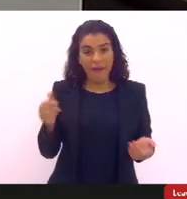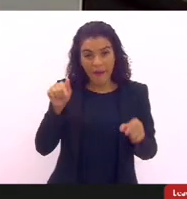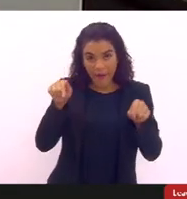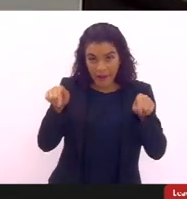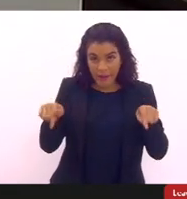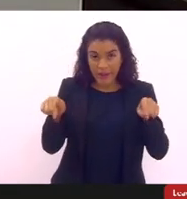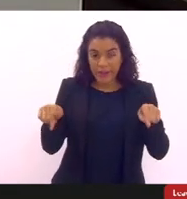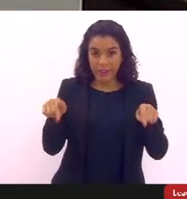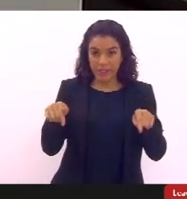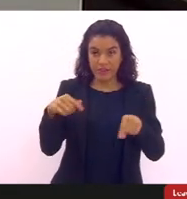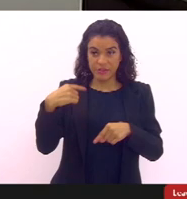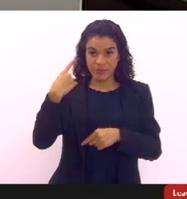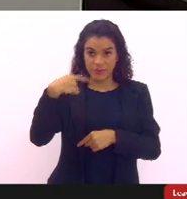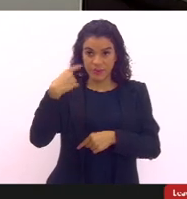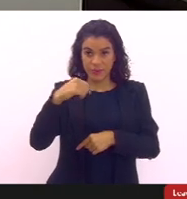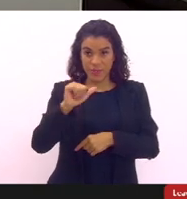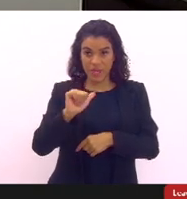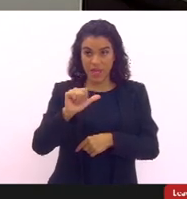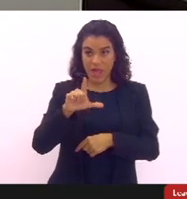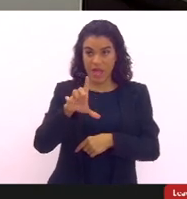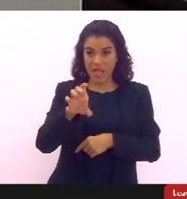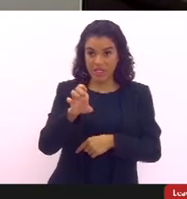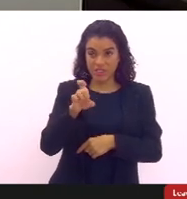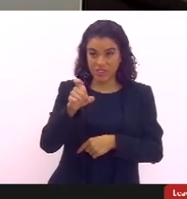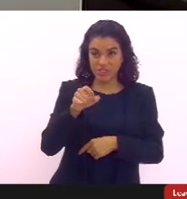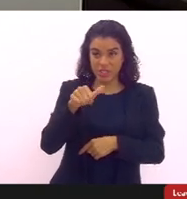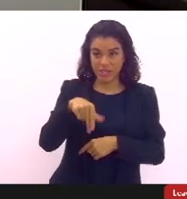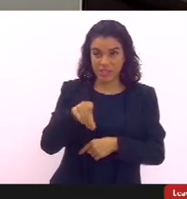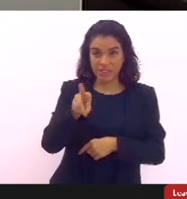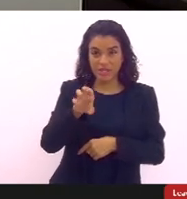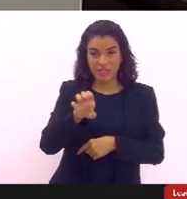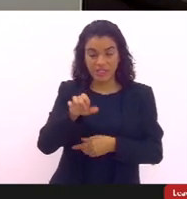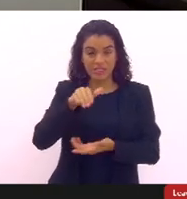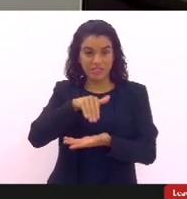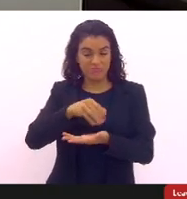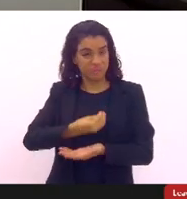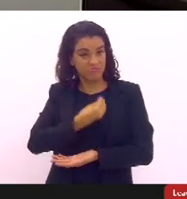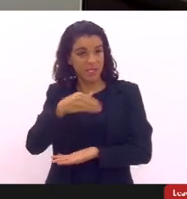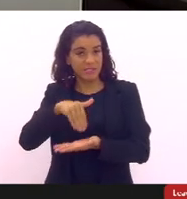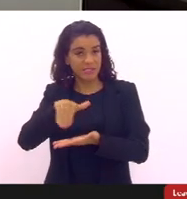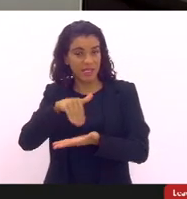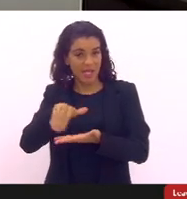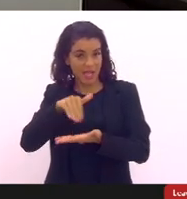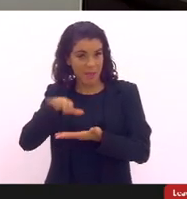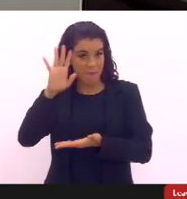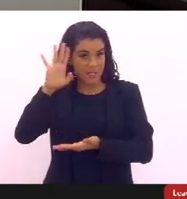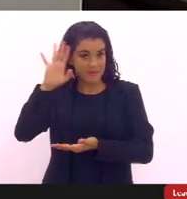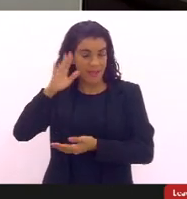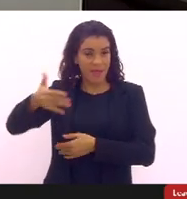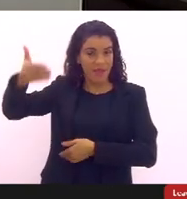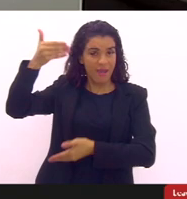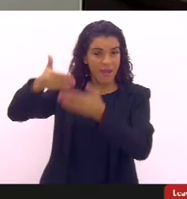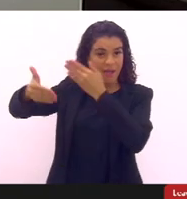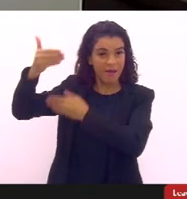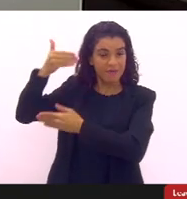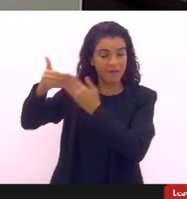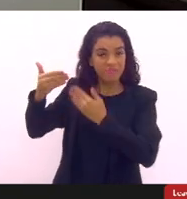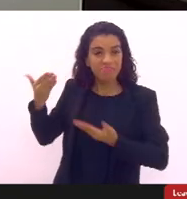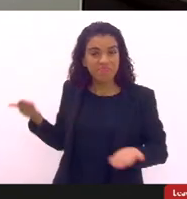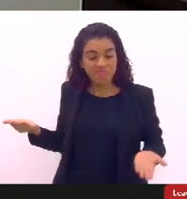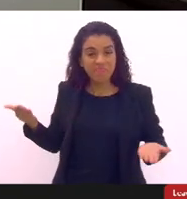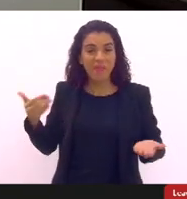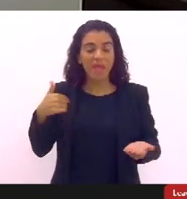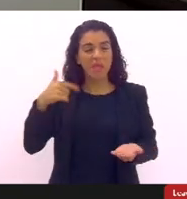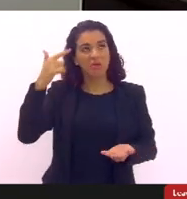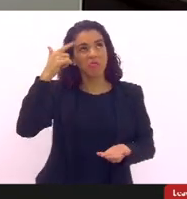isso que o doutor Alexandre Kiepp, que hoje ainda está na secretaria, pensava. Então, assim, aí eu